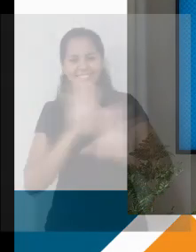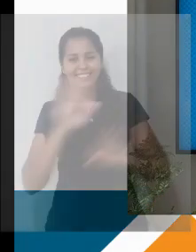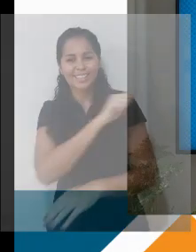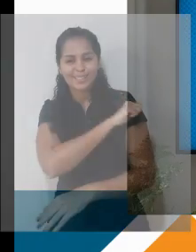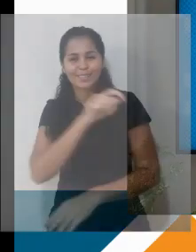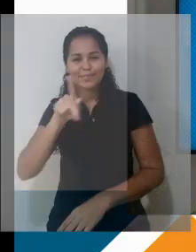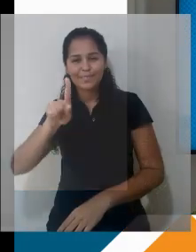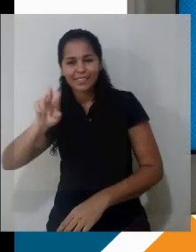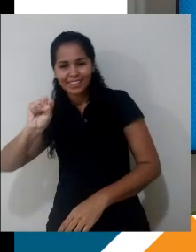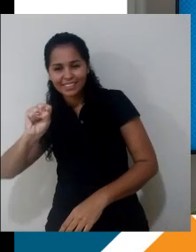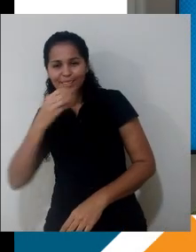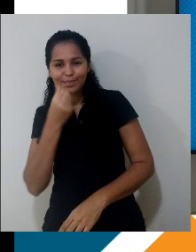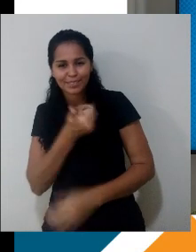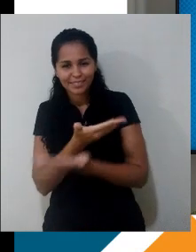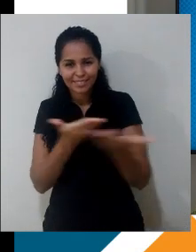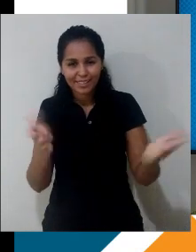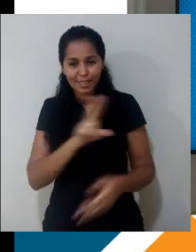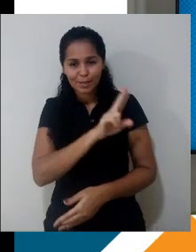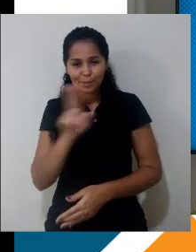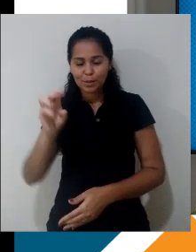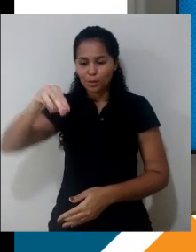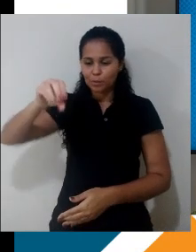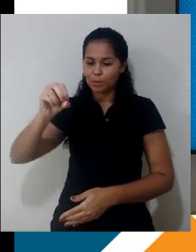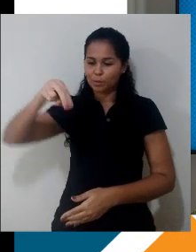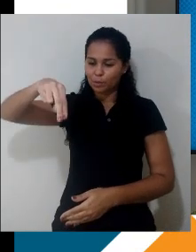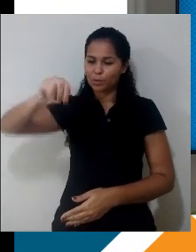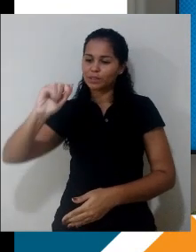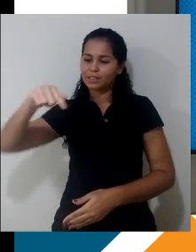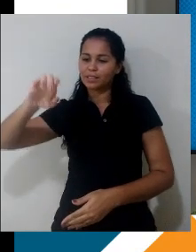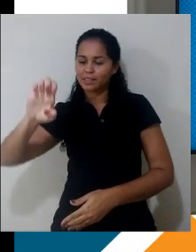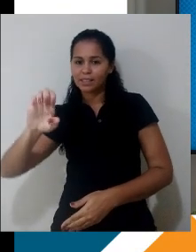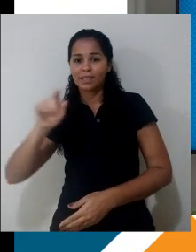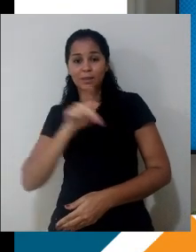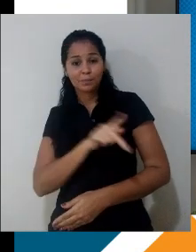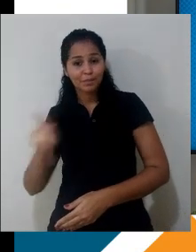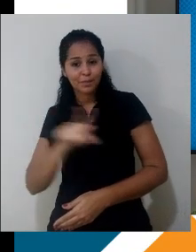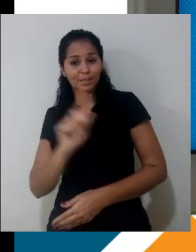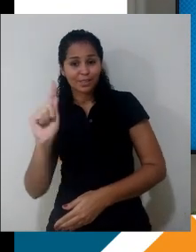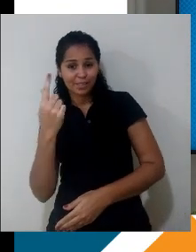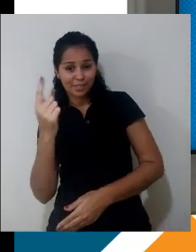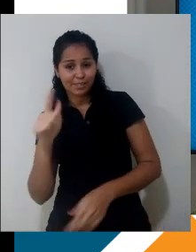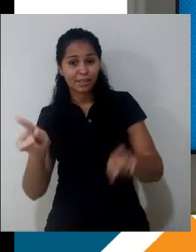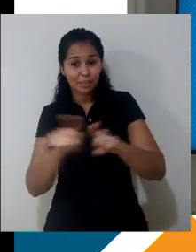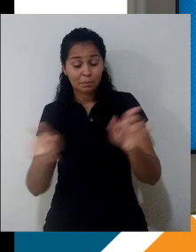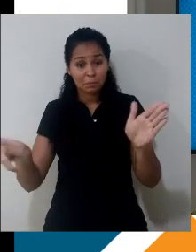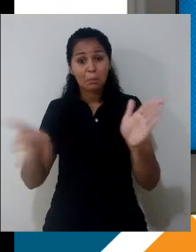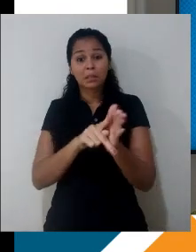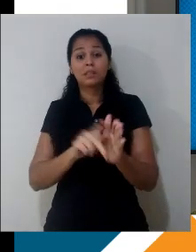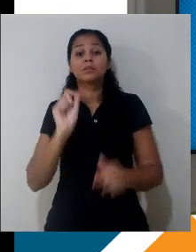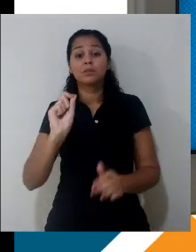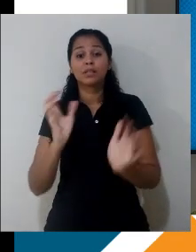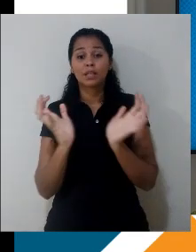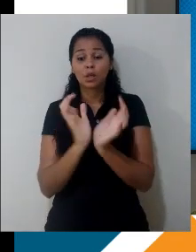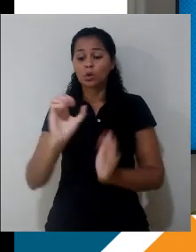Olá, aluna e aluna do PVS, tudo bem com vocês? Eu me chamo Monique Bastos, eu sou mediadora de Geografia, também faço parte do grupo SOA,